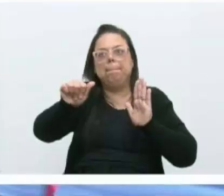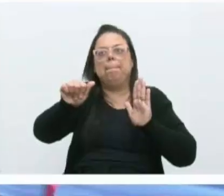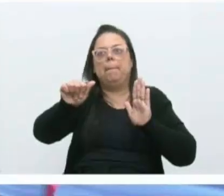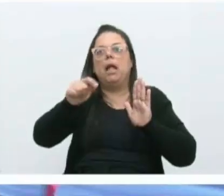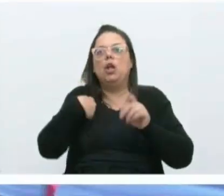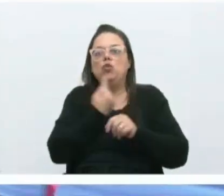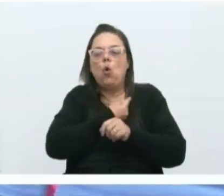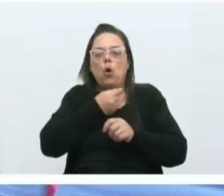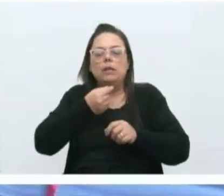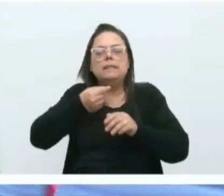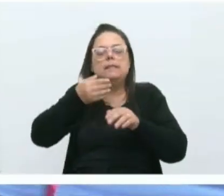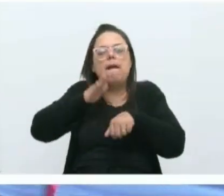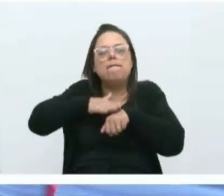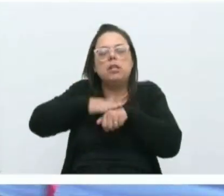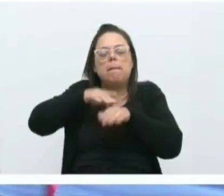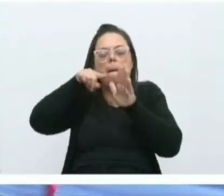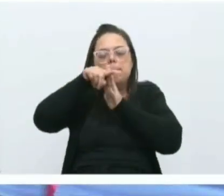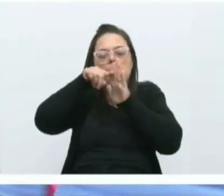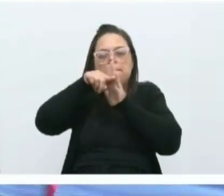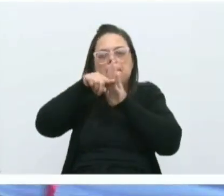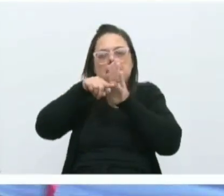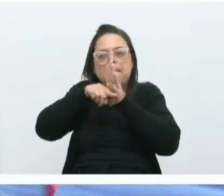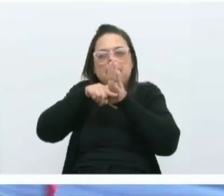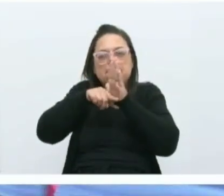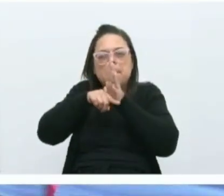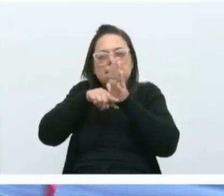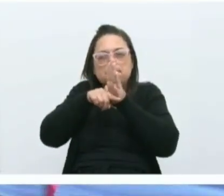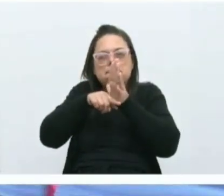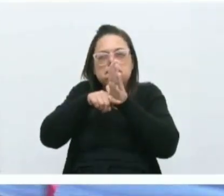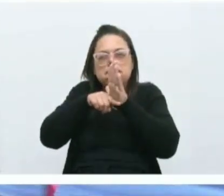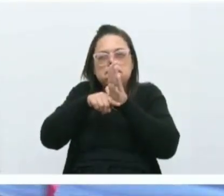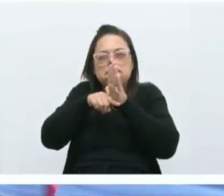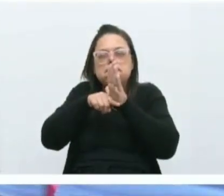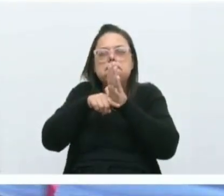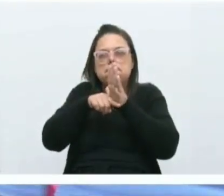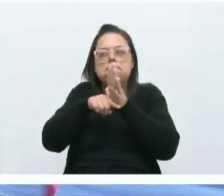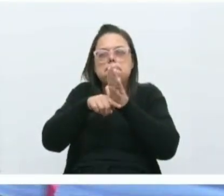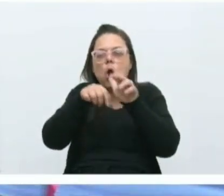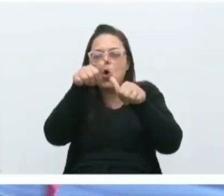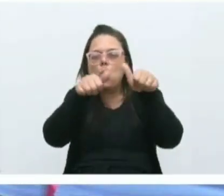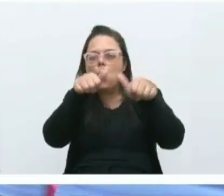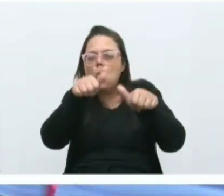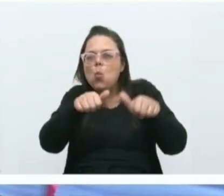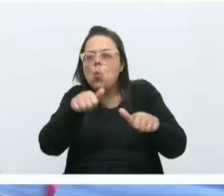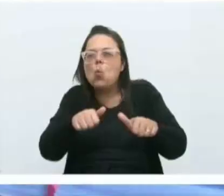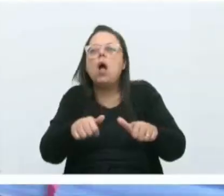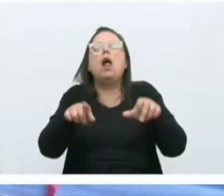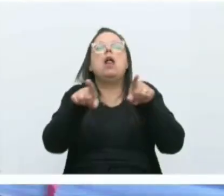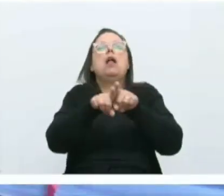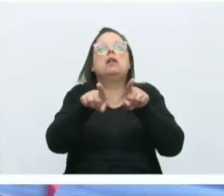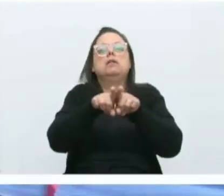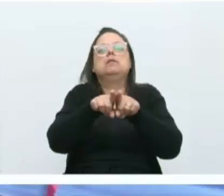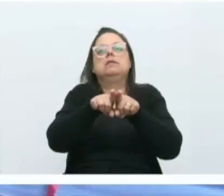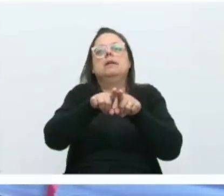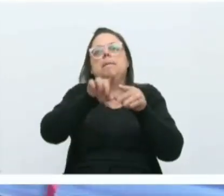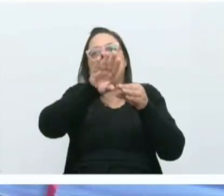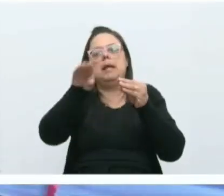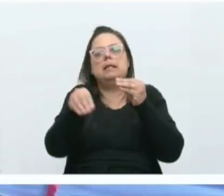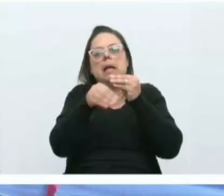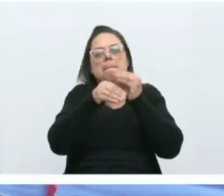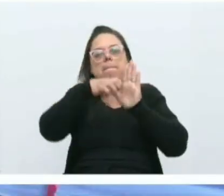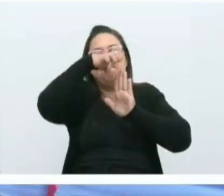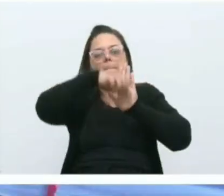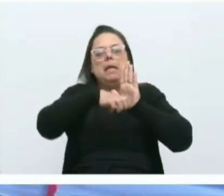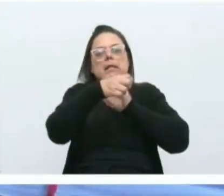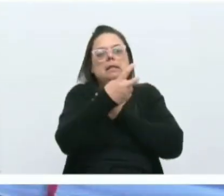nós fizemos um estudo e fizemos um acompanhamento de toda a legislação, e principalmente da emenda